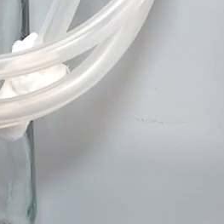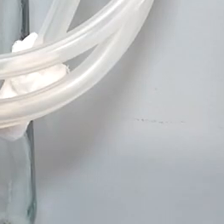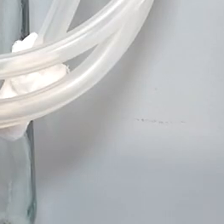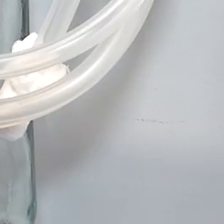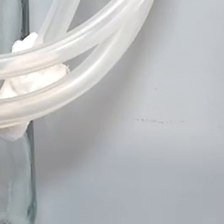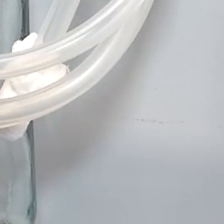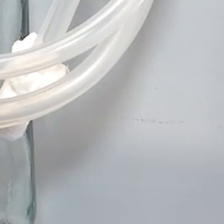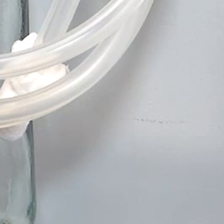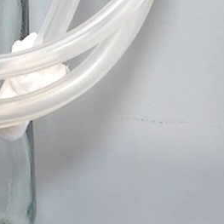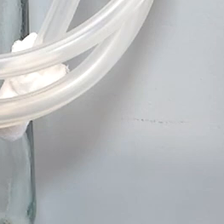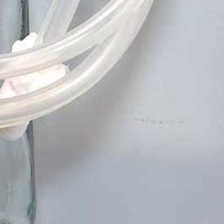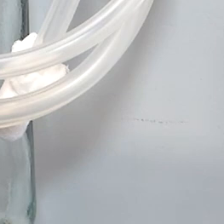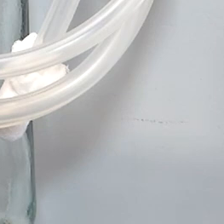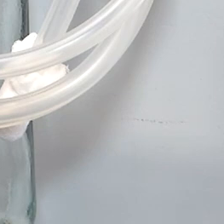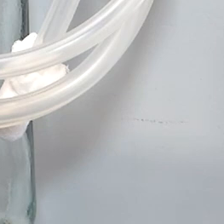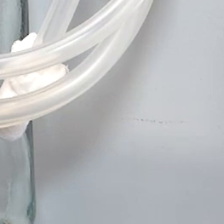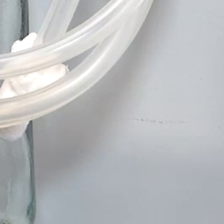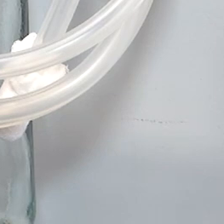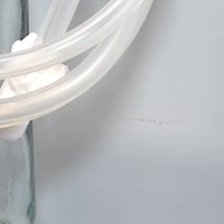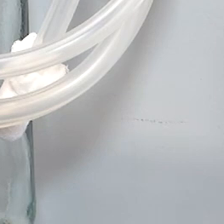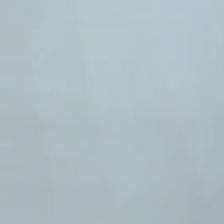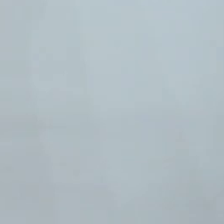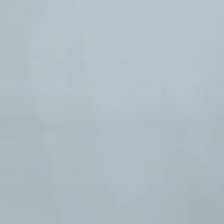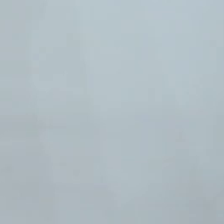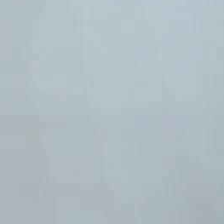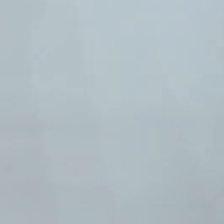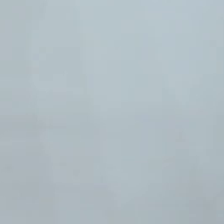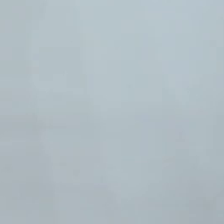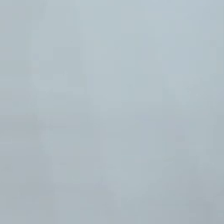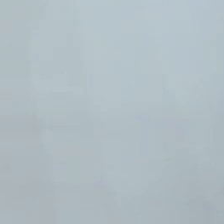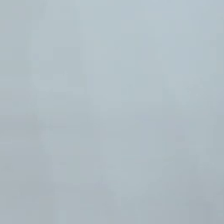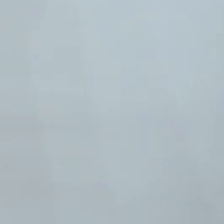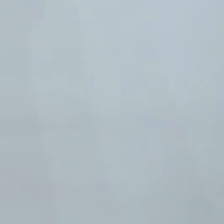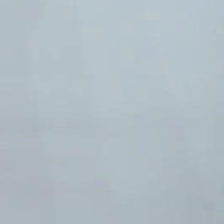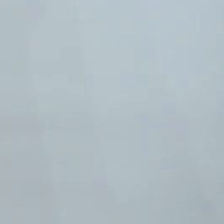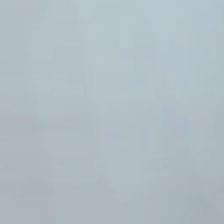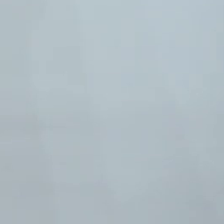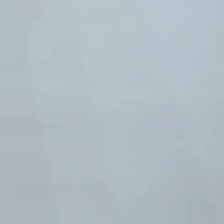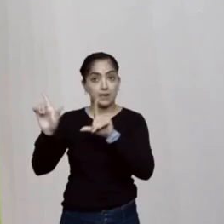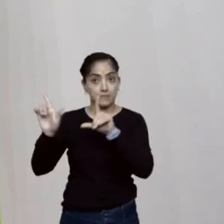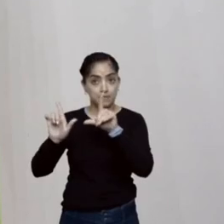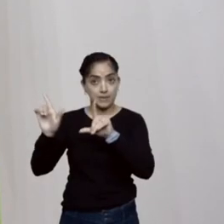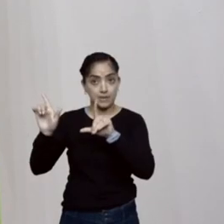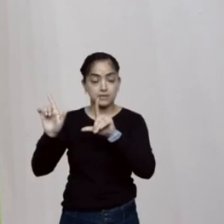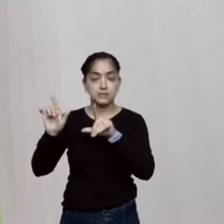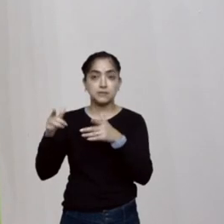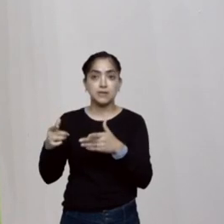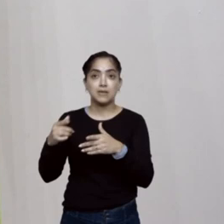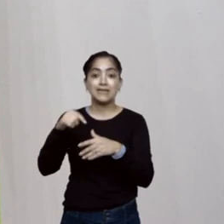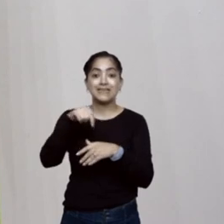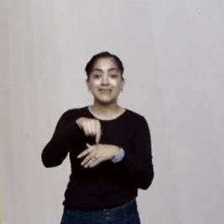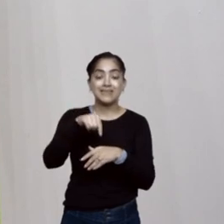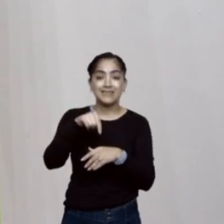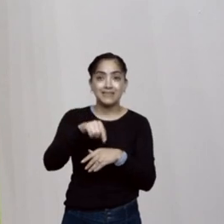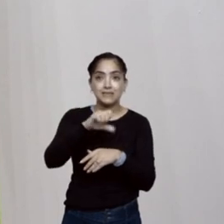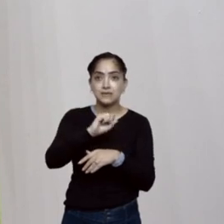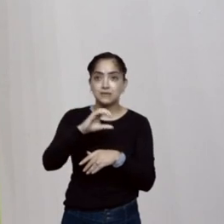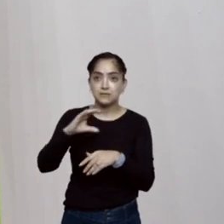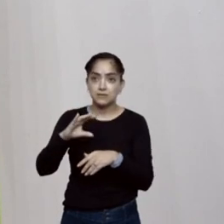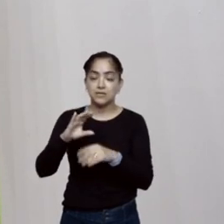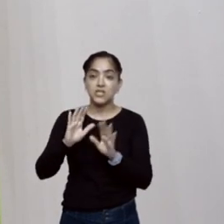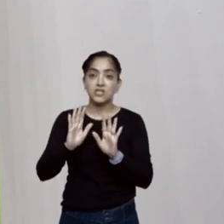quarta-feira é a falta de UTI para crianças em Santa Catarina o deputado João me alertou para o problema Santa Catarina já